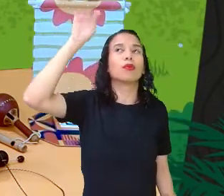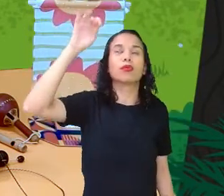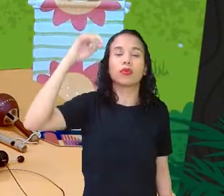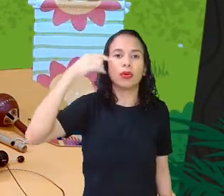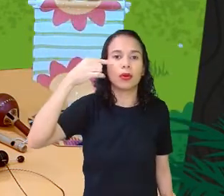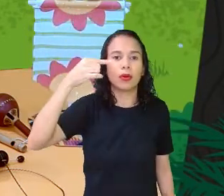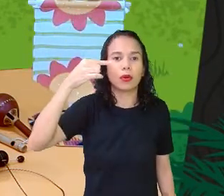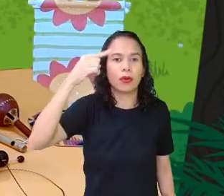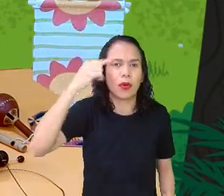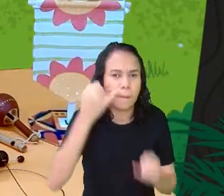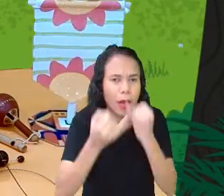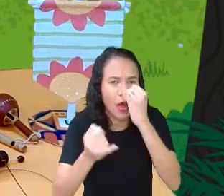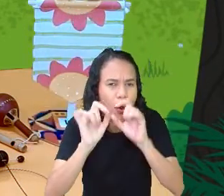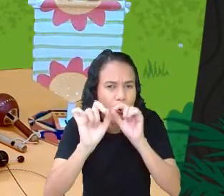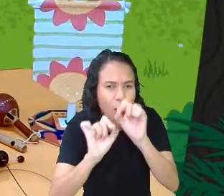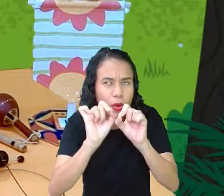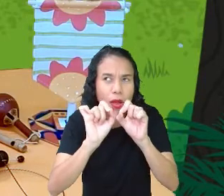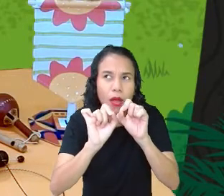Isso lembra o quê?